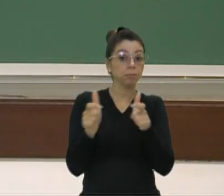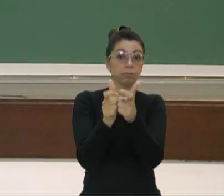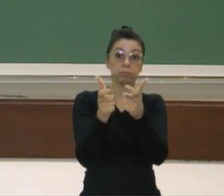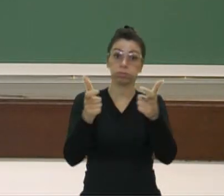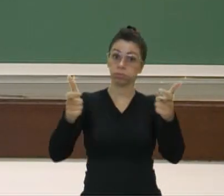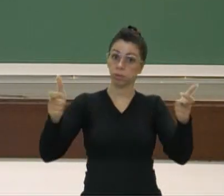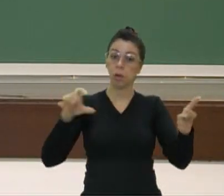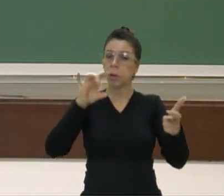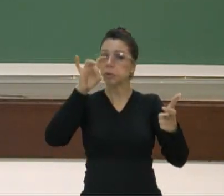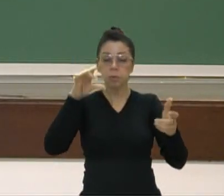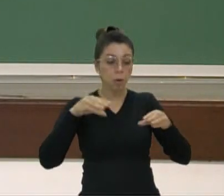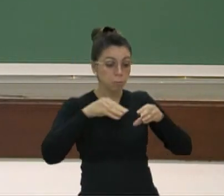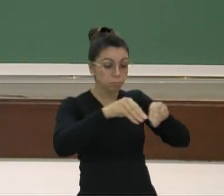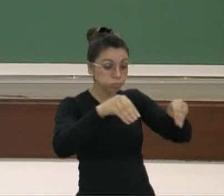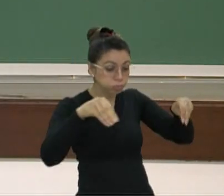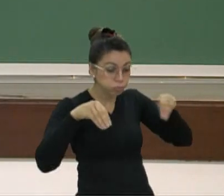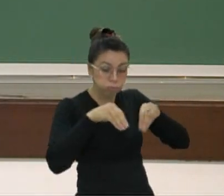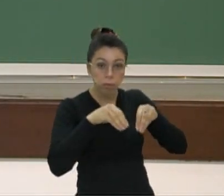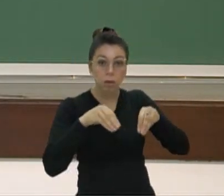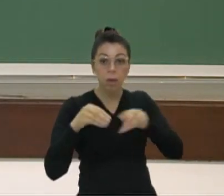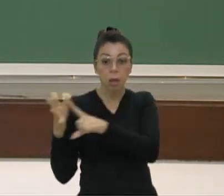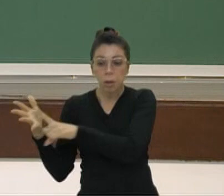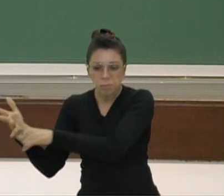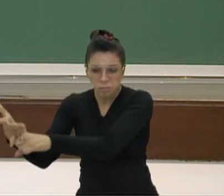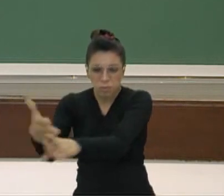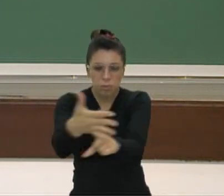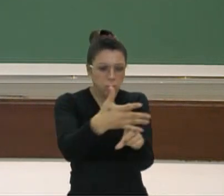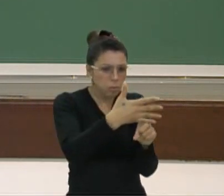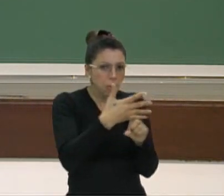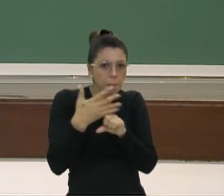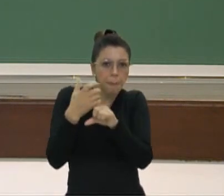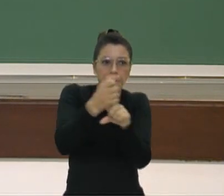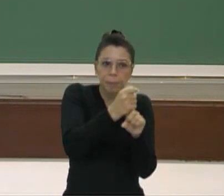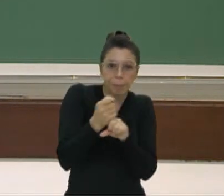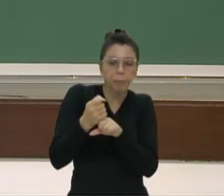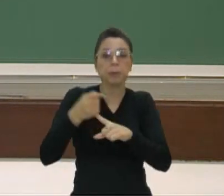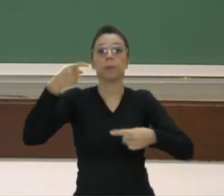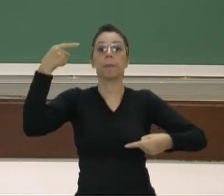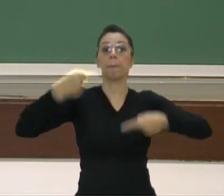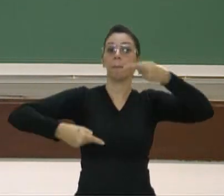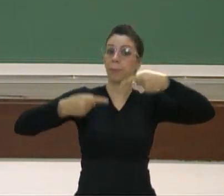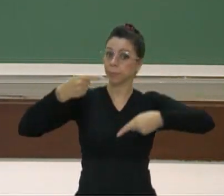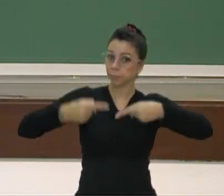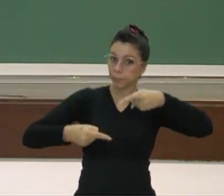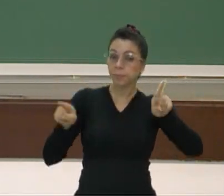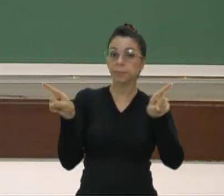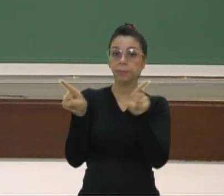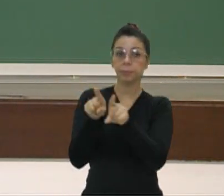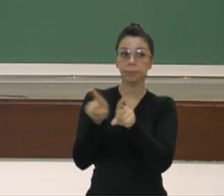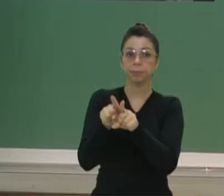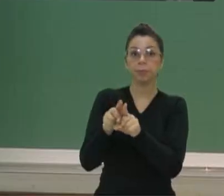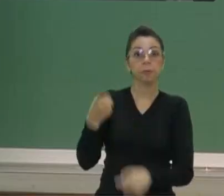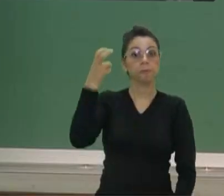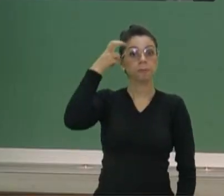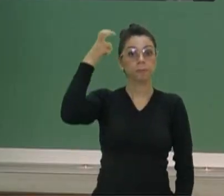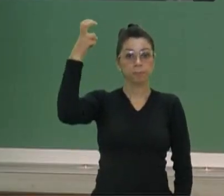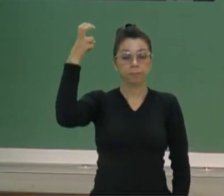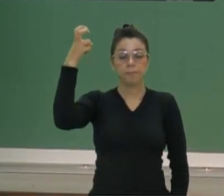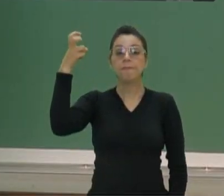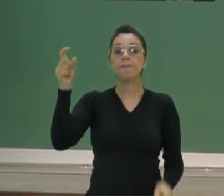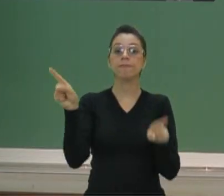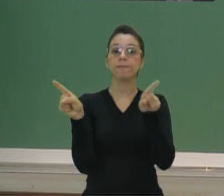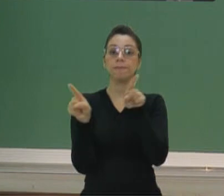do que ter um território. É um domínio que tem uma expansão política, uma expansão cultural,